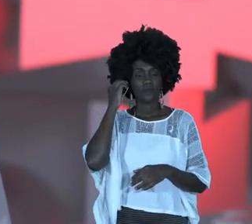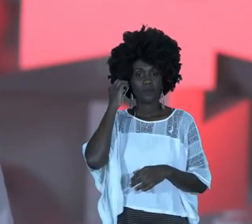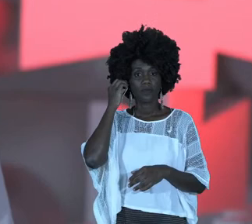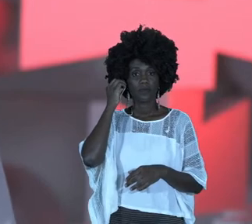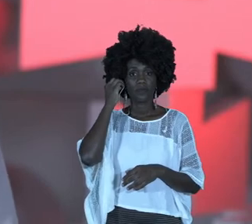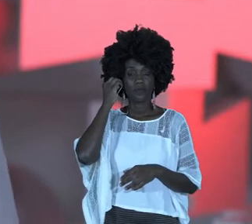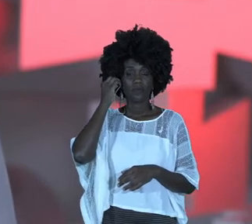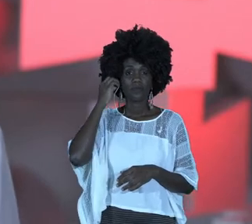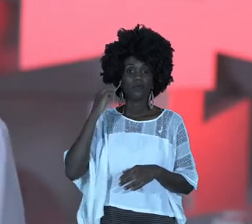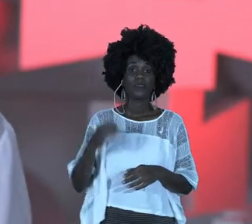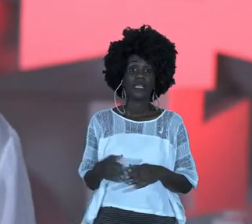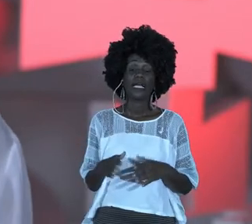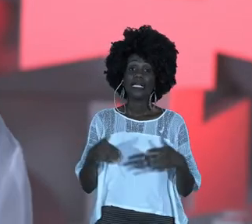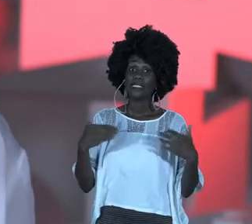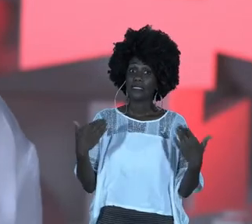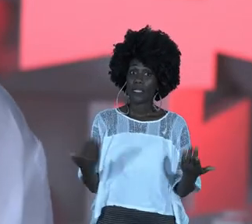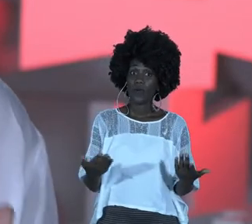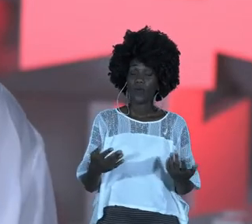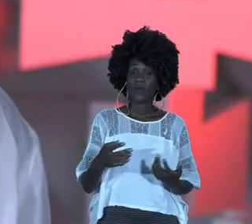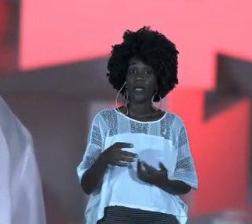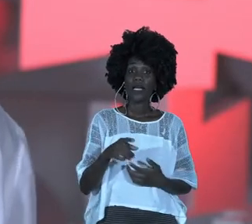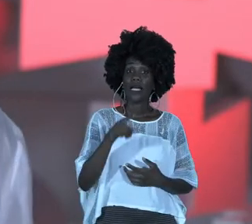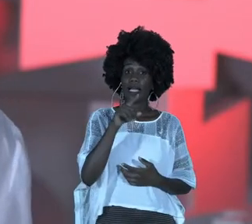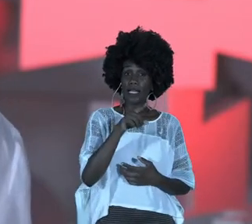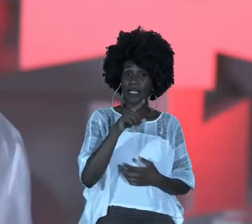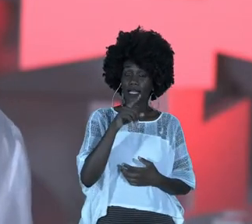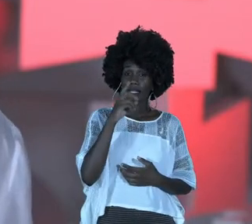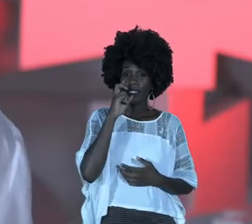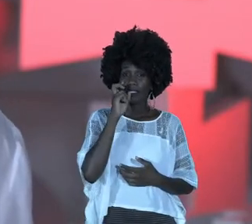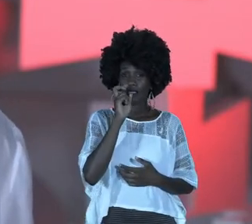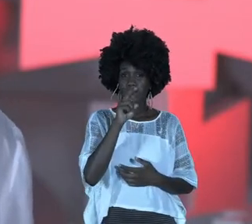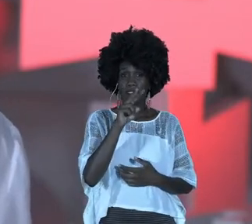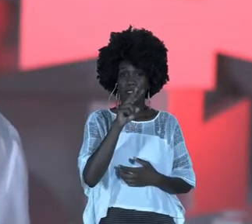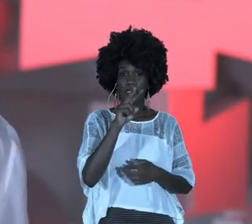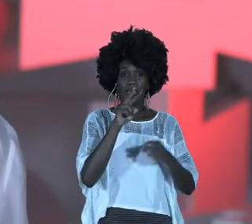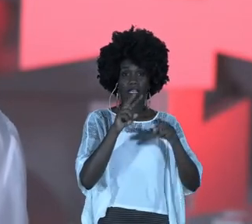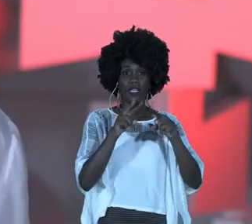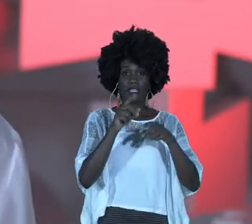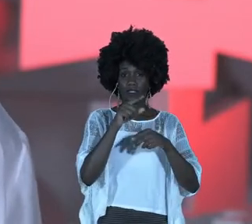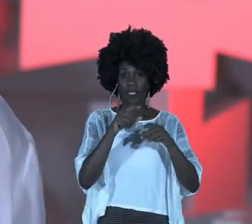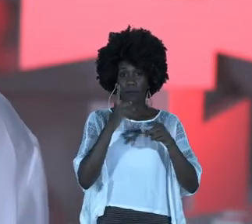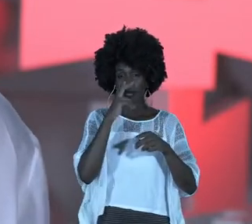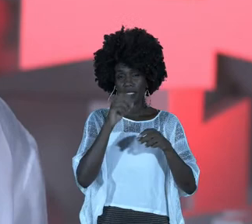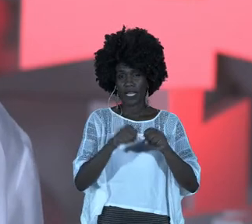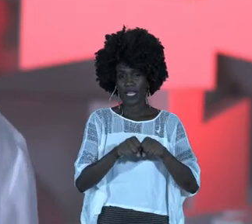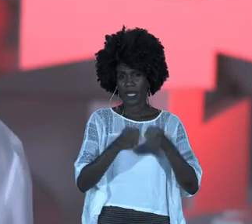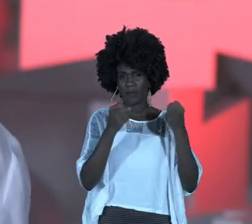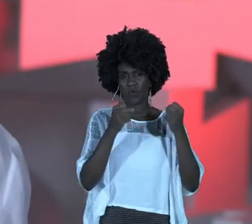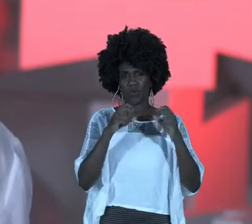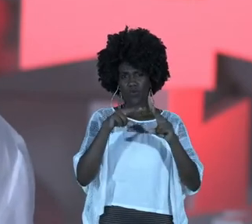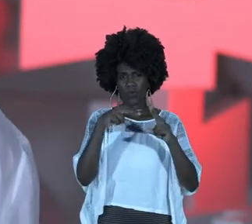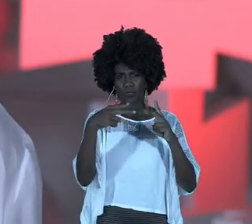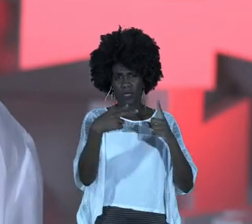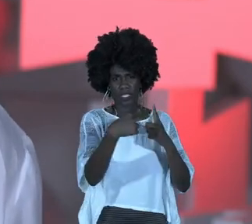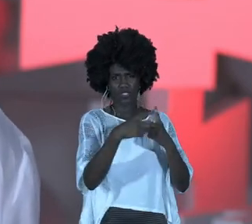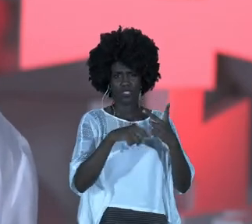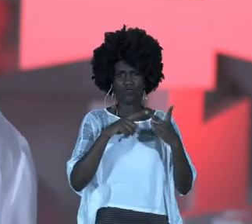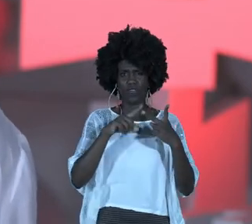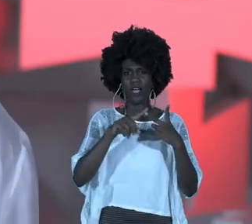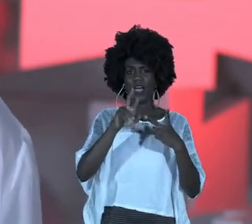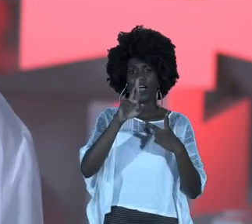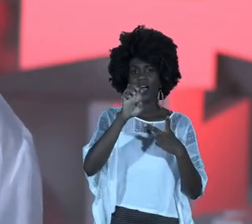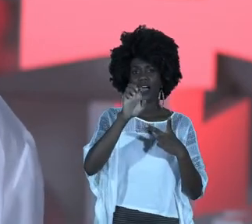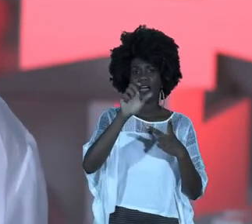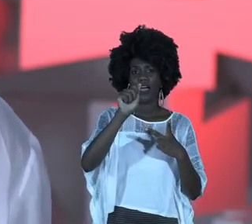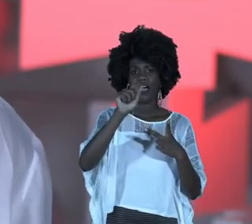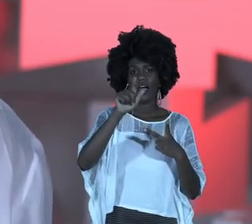Bom, nessa dimensão da quebra do realismo, da quebra da perspectiva, nada foi